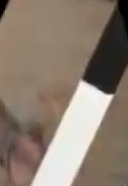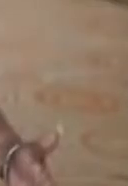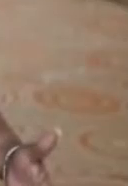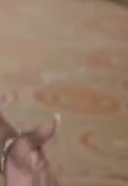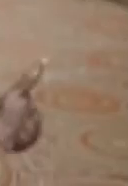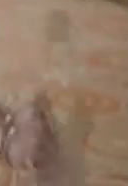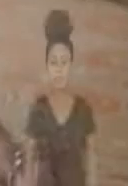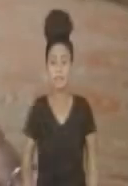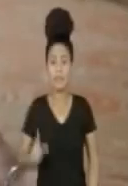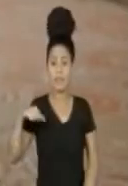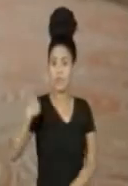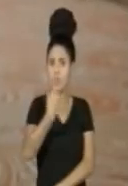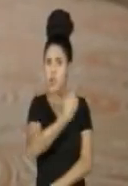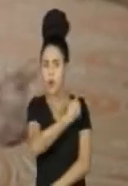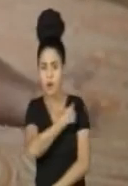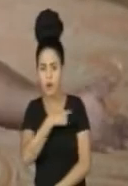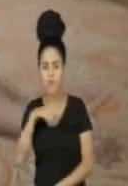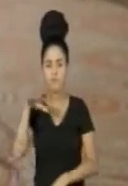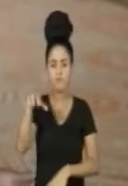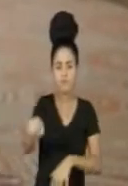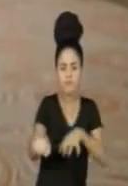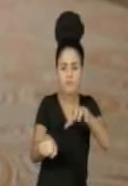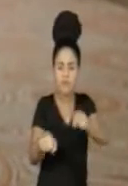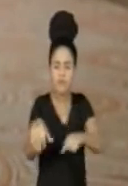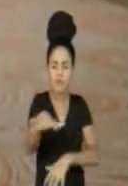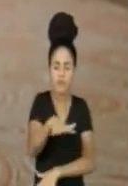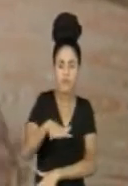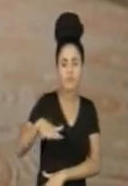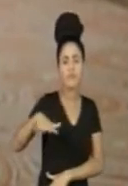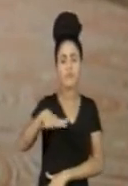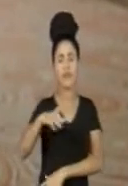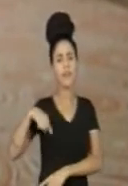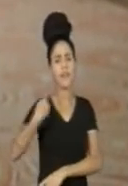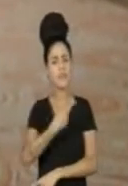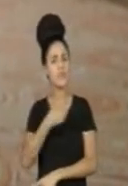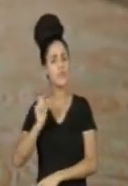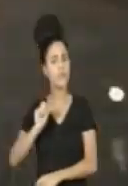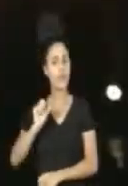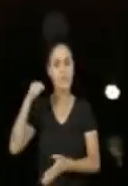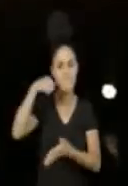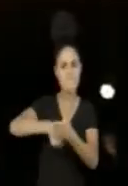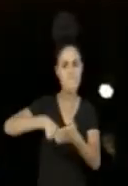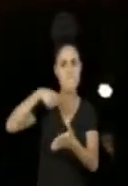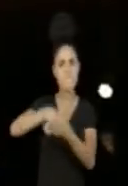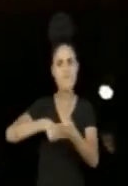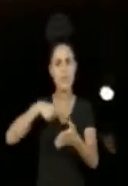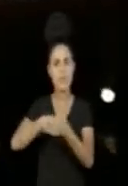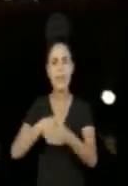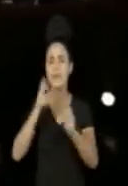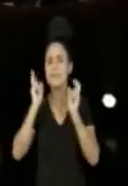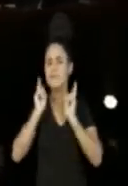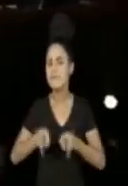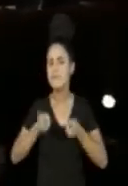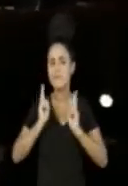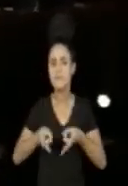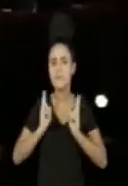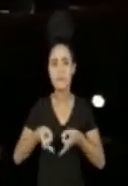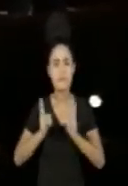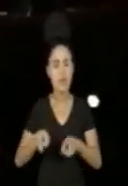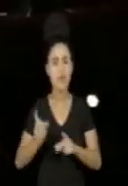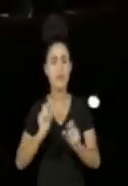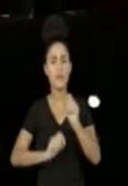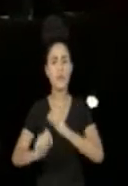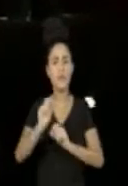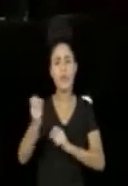sambar. Estarmos ocupando esse espaço, que é um espaço que normalmente está sendo ocupado por